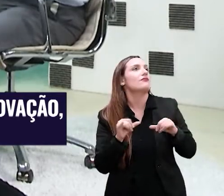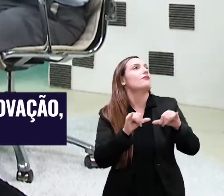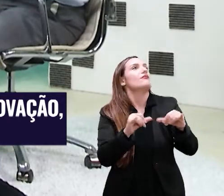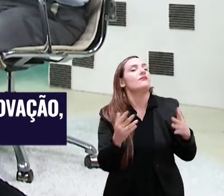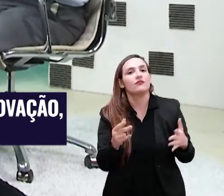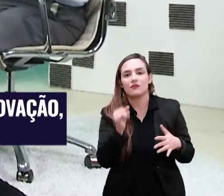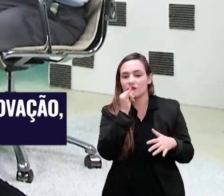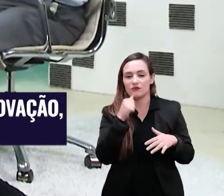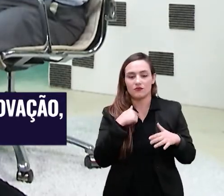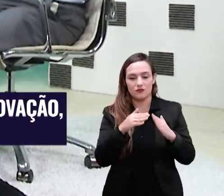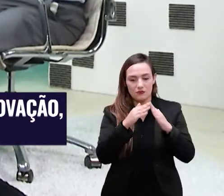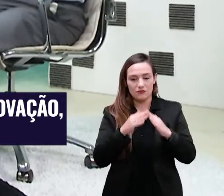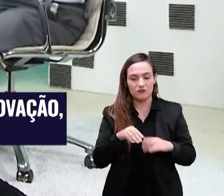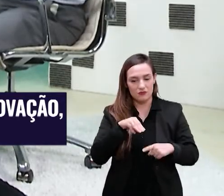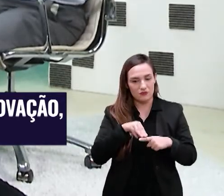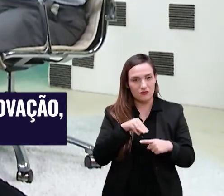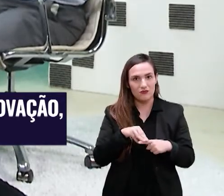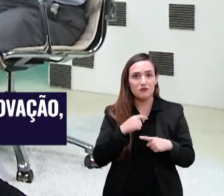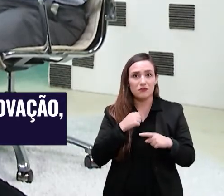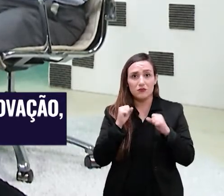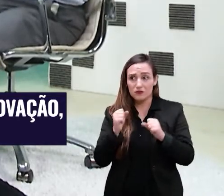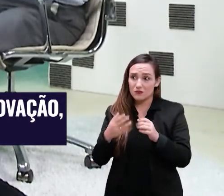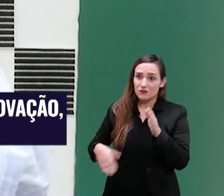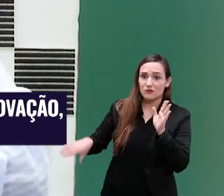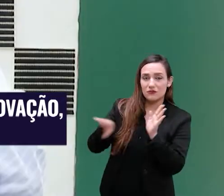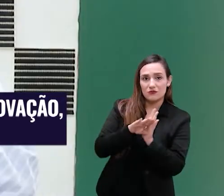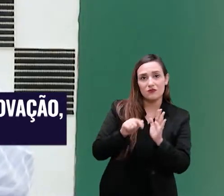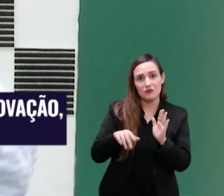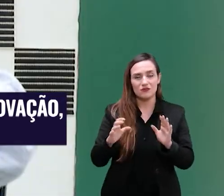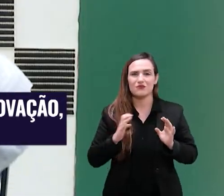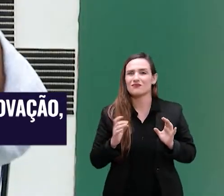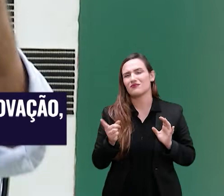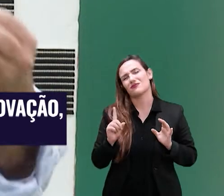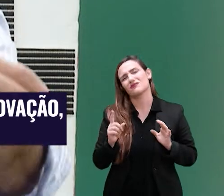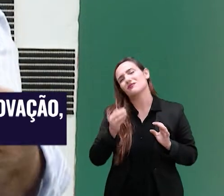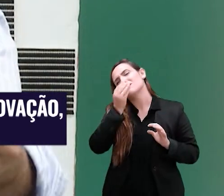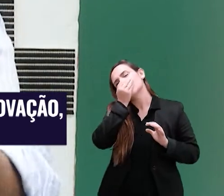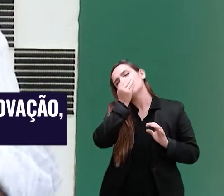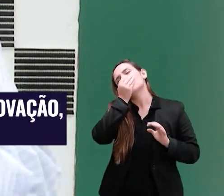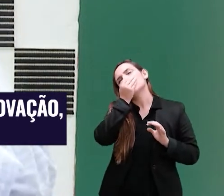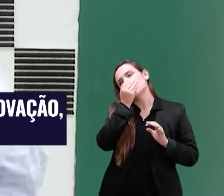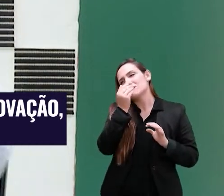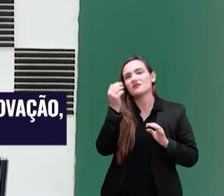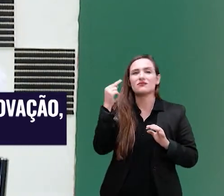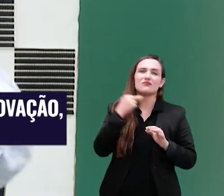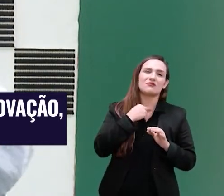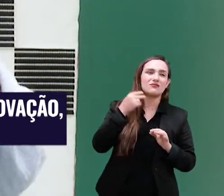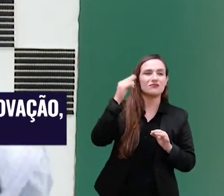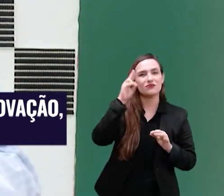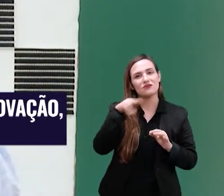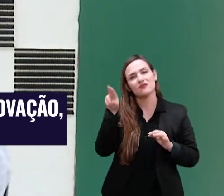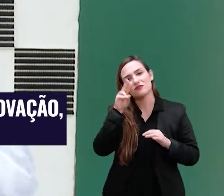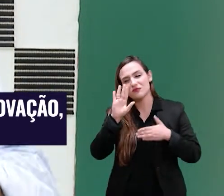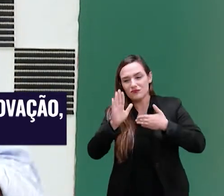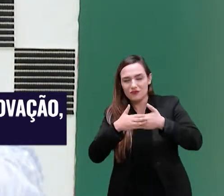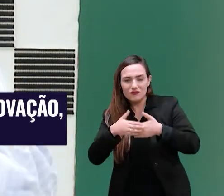faz, mora lá nas Moreninhas e vem no centro comprar, não é? Porque tinha que usar máscara, estava aquela questão, teve o lockdown inicial,